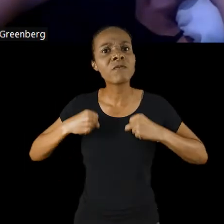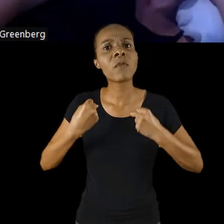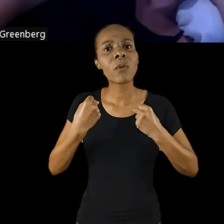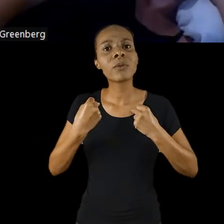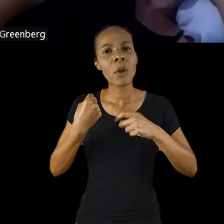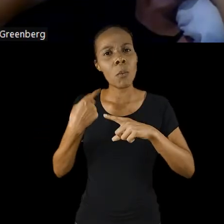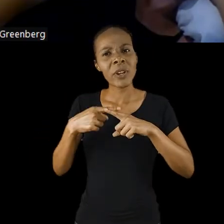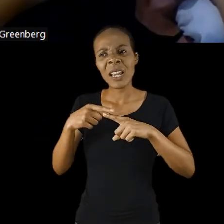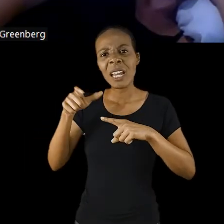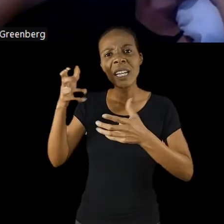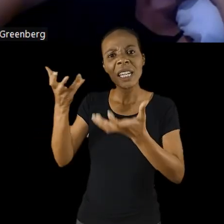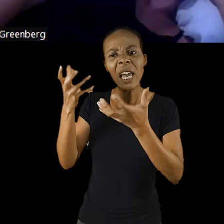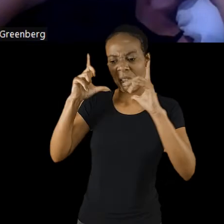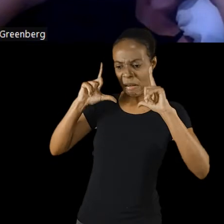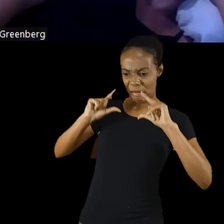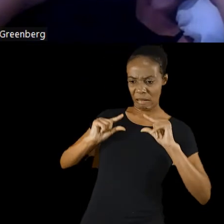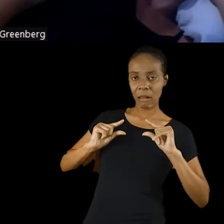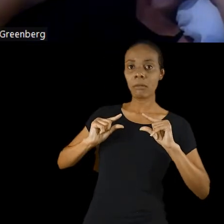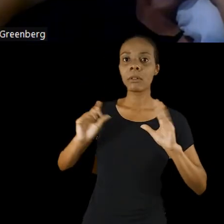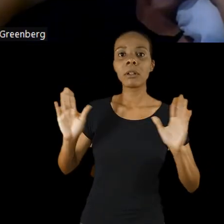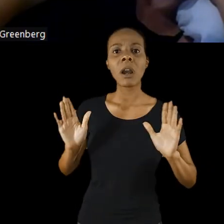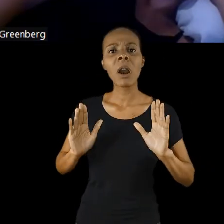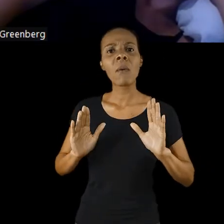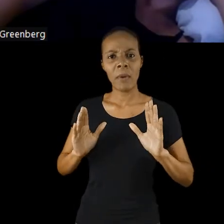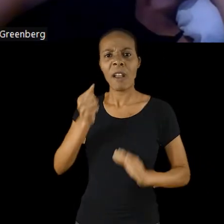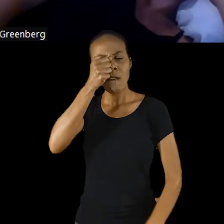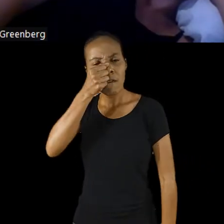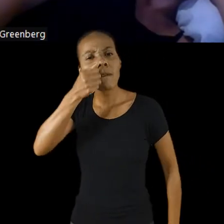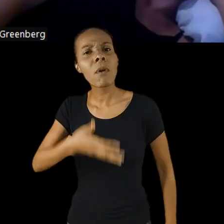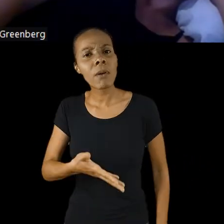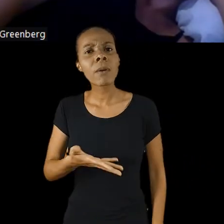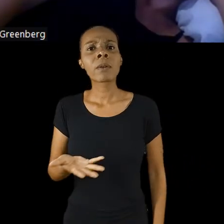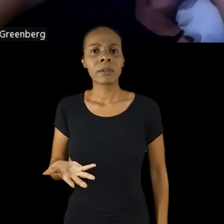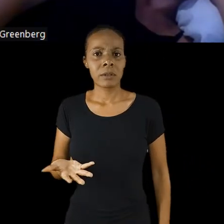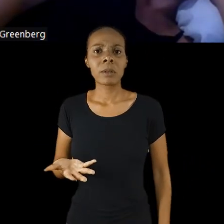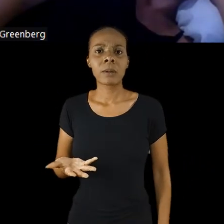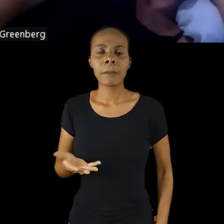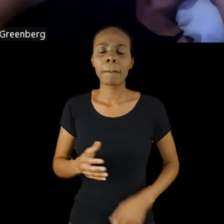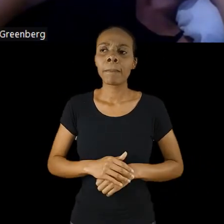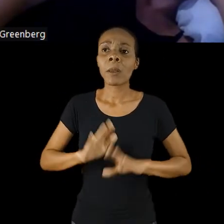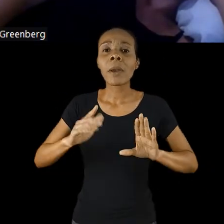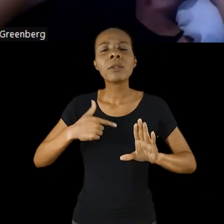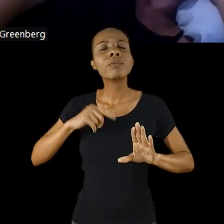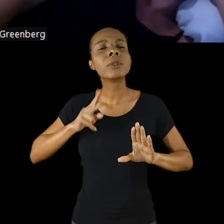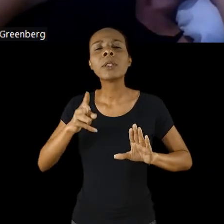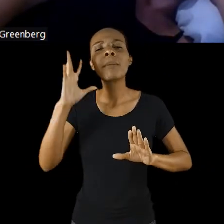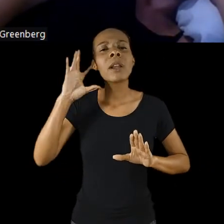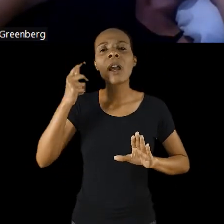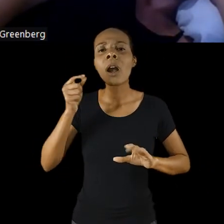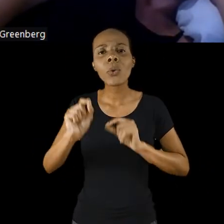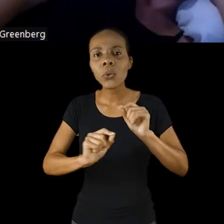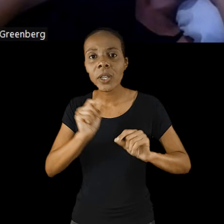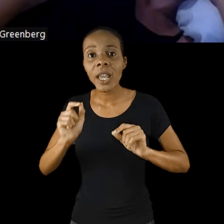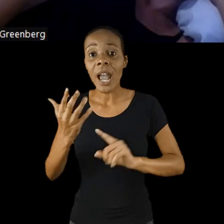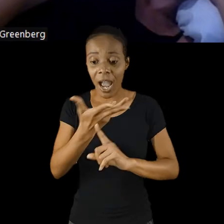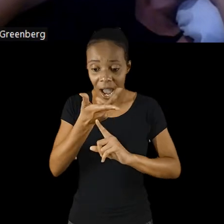essa força da gente, e é foda lidar com isso, mas eu sempre acho que a arte a arte vai fazer isso, por